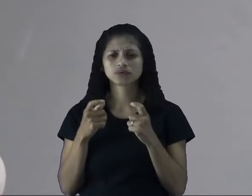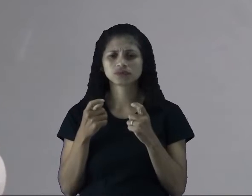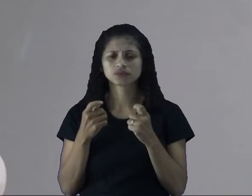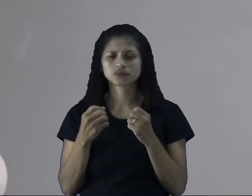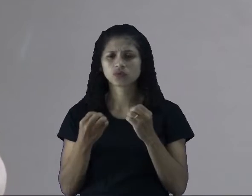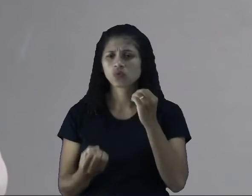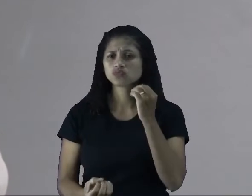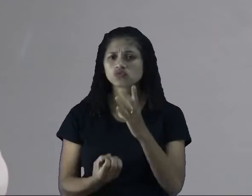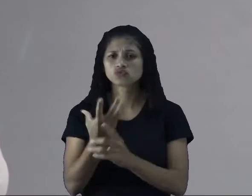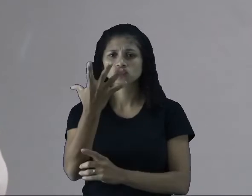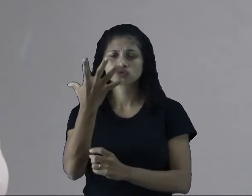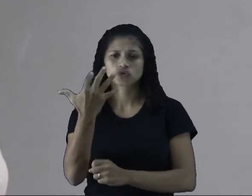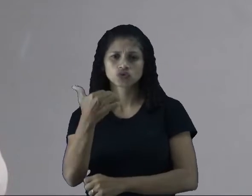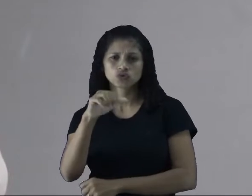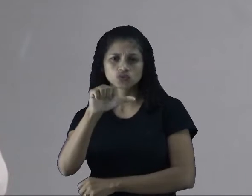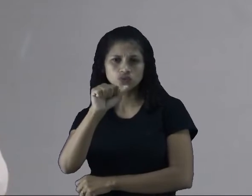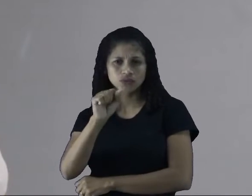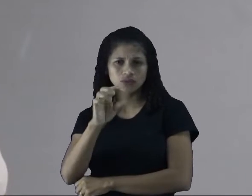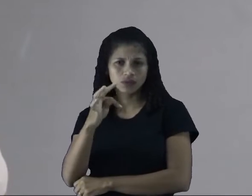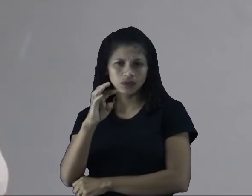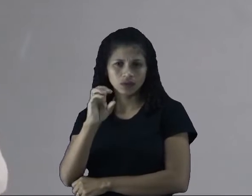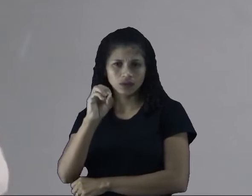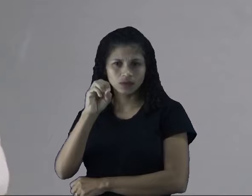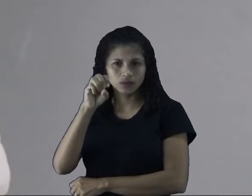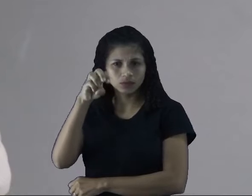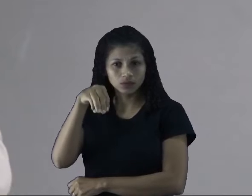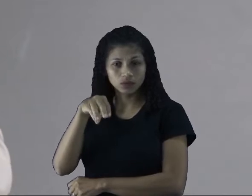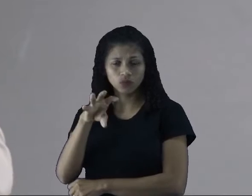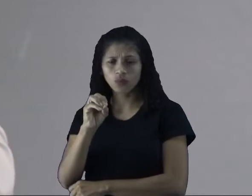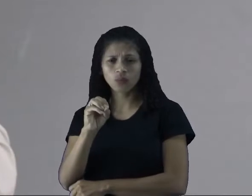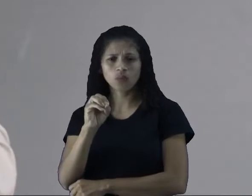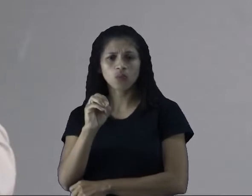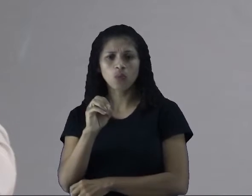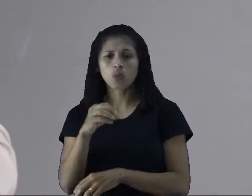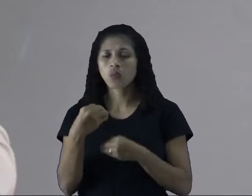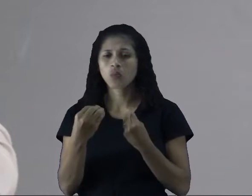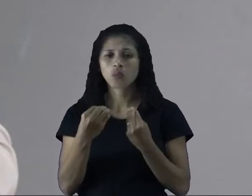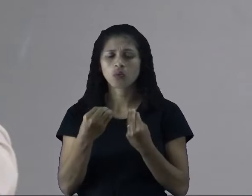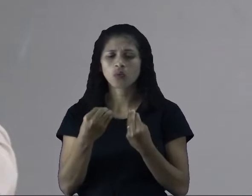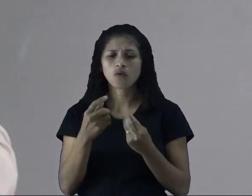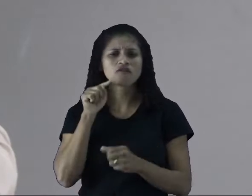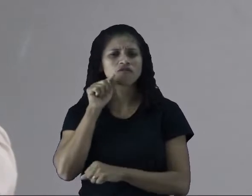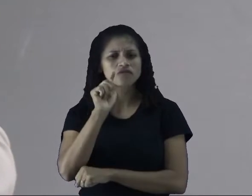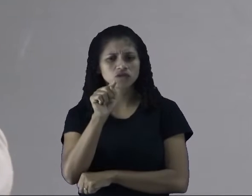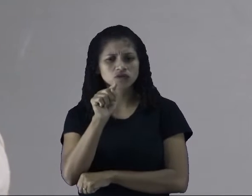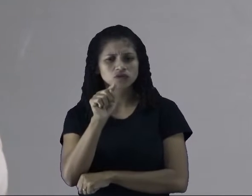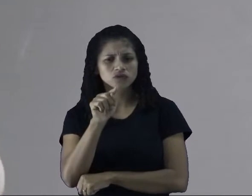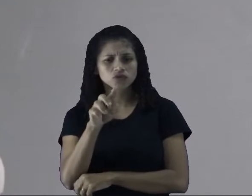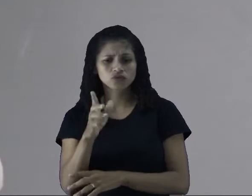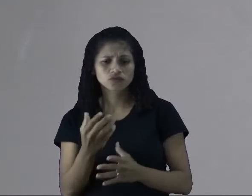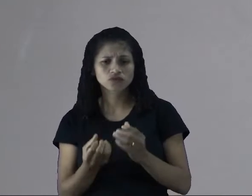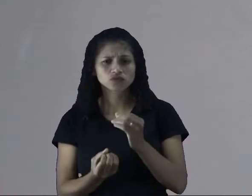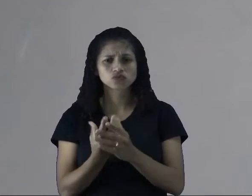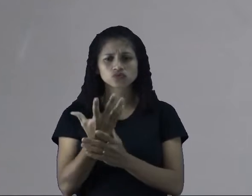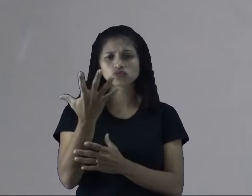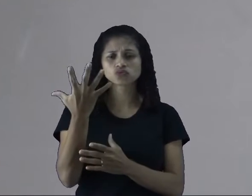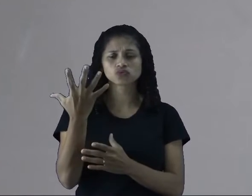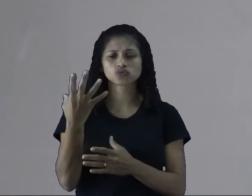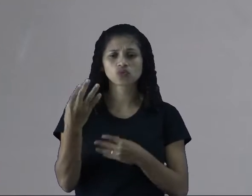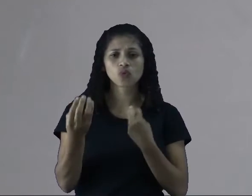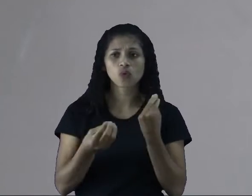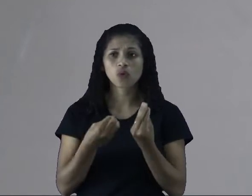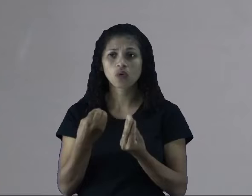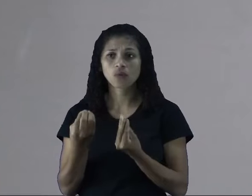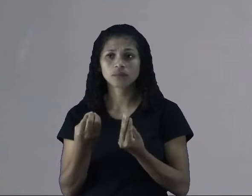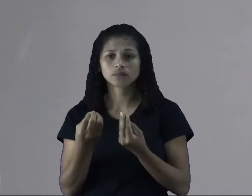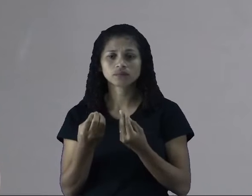formado os átomos? E você já pensou de onde você veio? Ou então do que você é formado, gente? Então, esse daí é algo para vocês